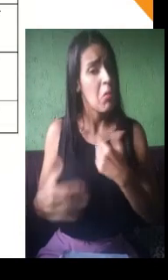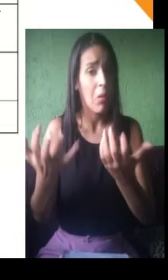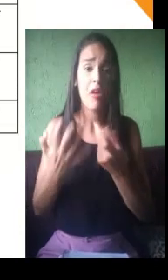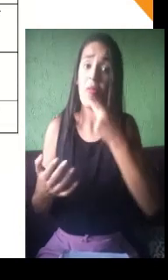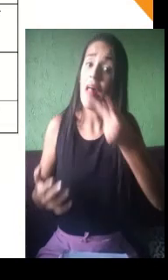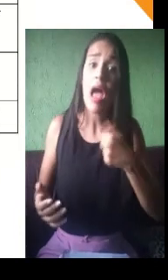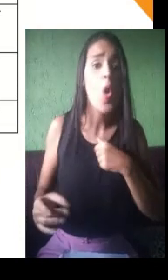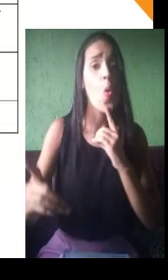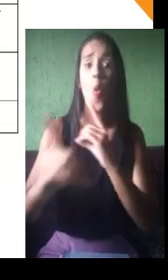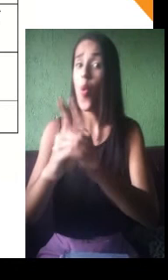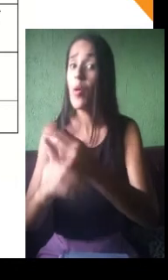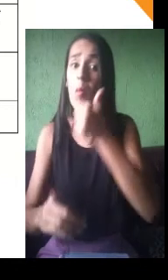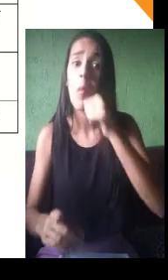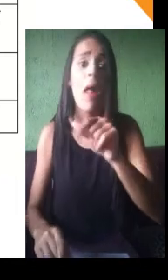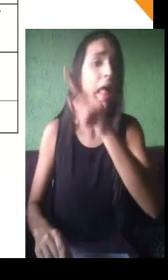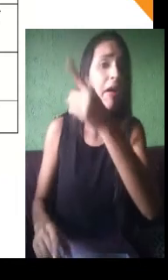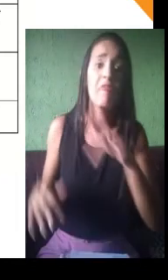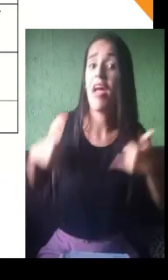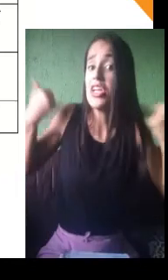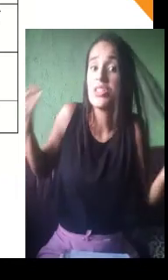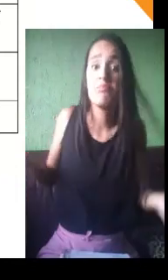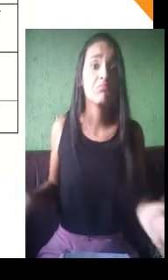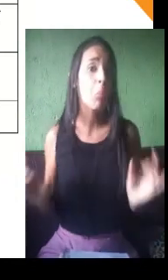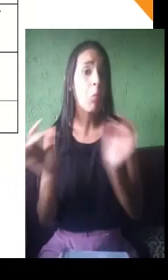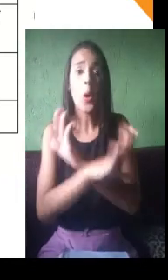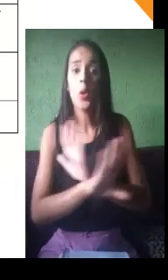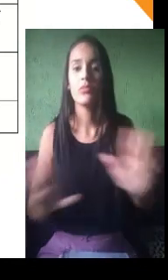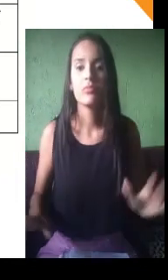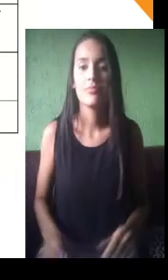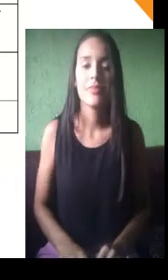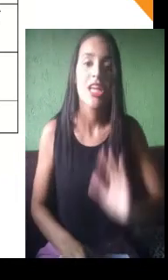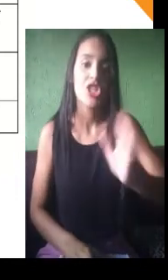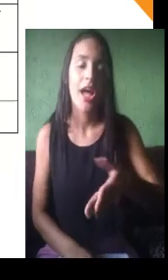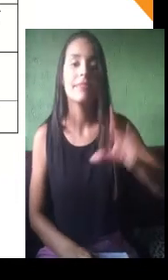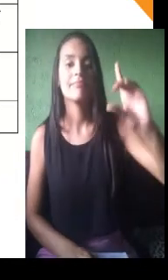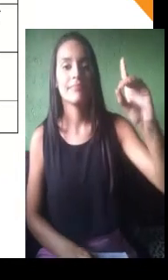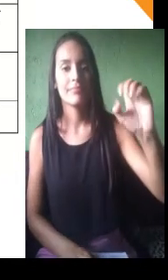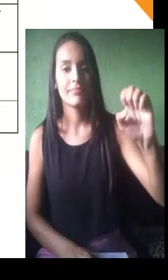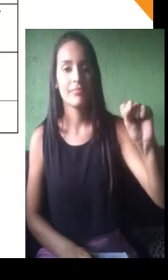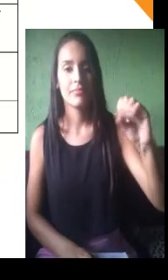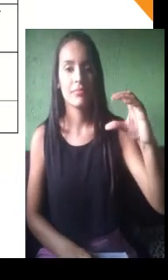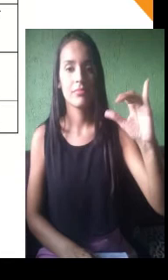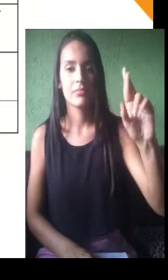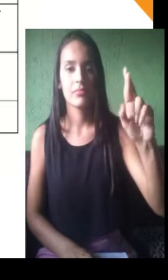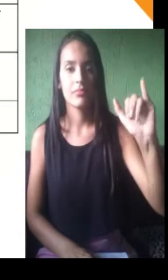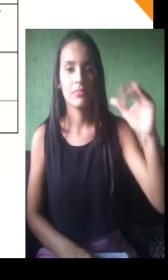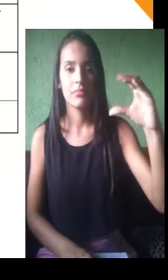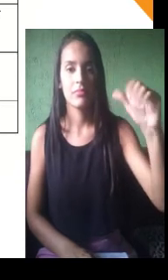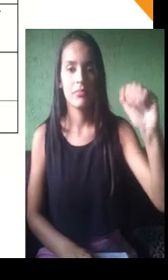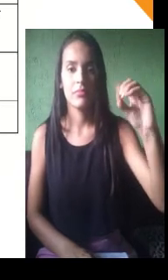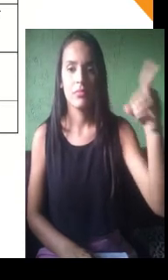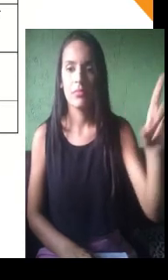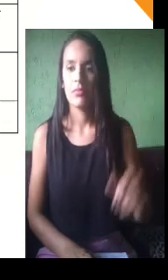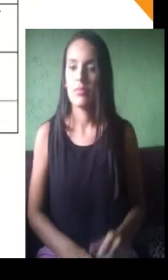Para encerrar, síntese e final, a narração tem como finalidade contar uma história, fazer um relato.